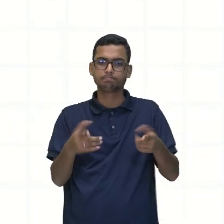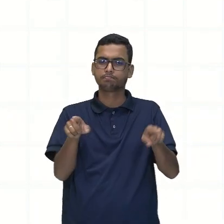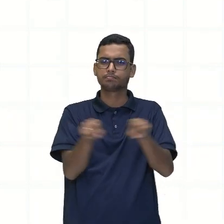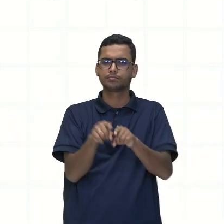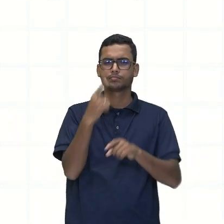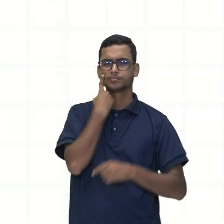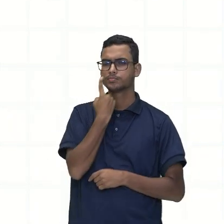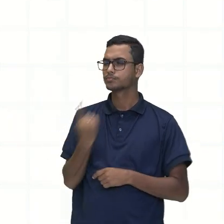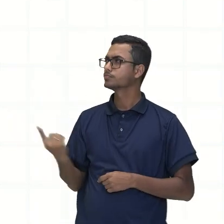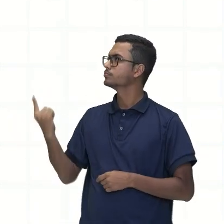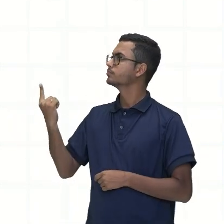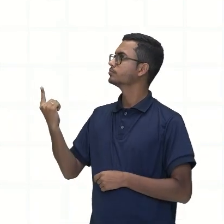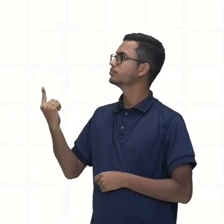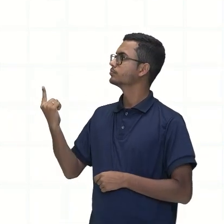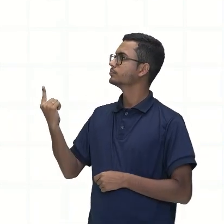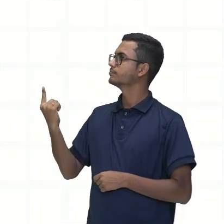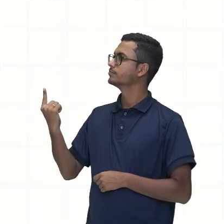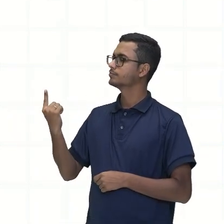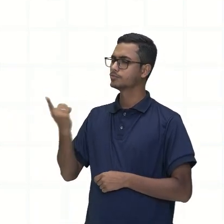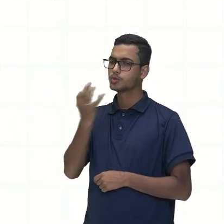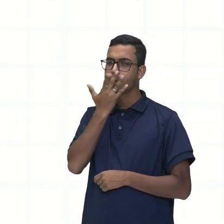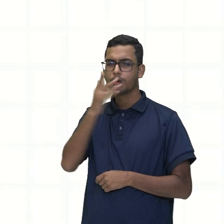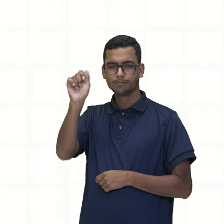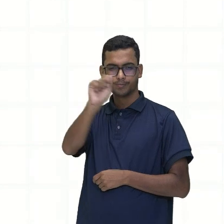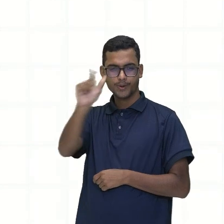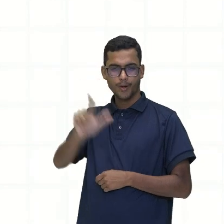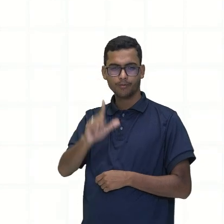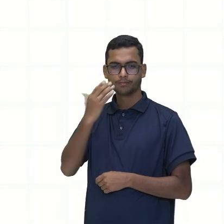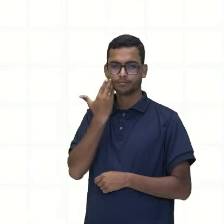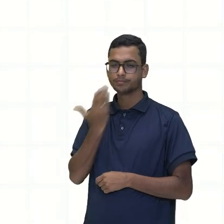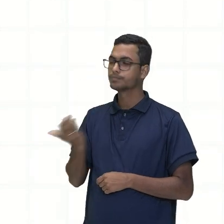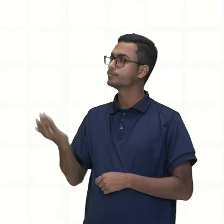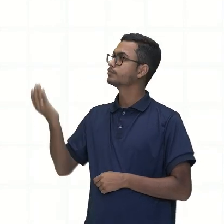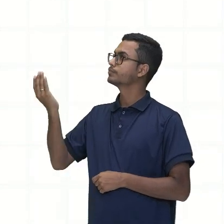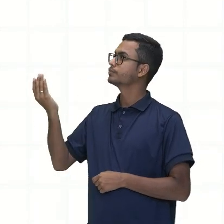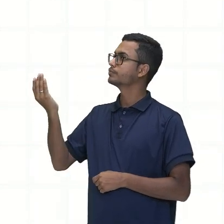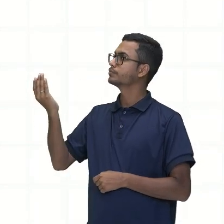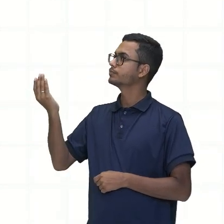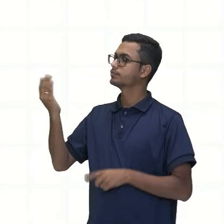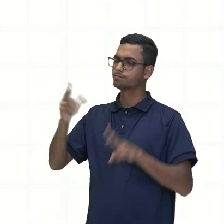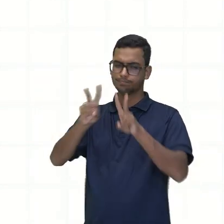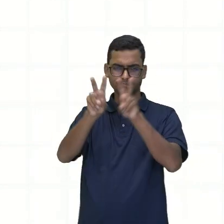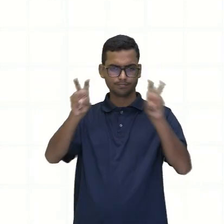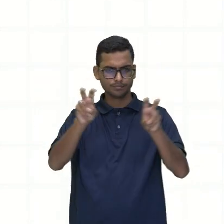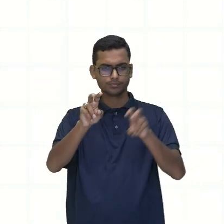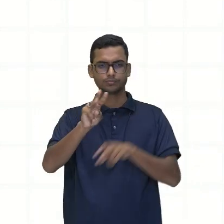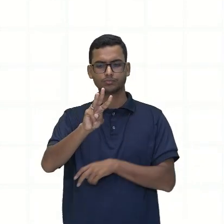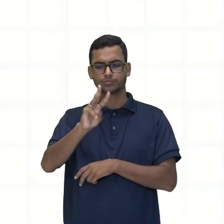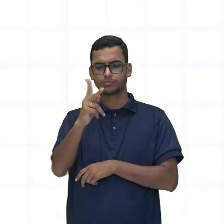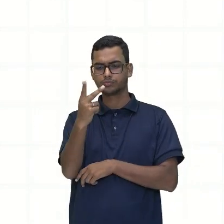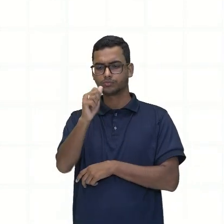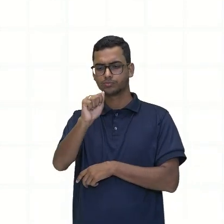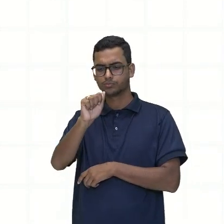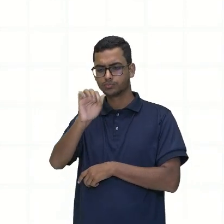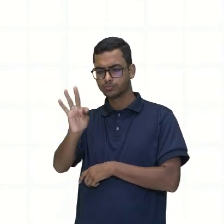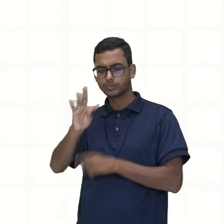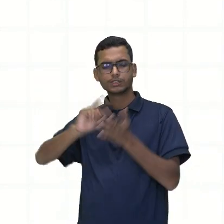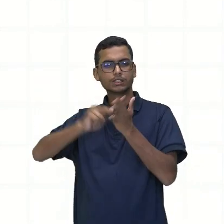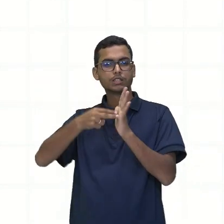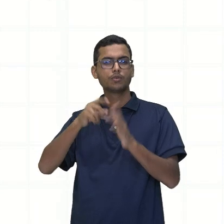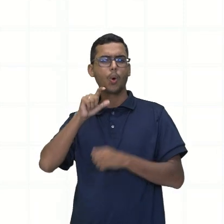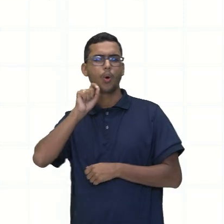What is the difference? What é uma double-H question, que significa o que ou qual. What is